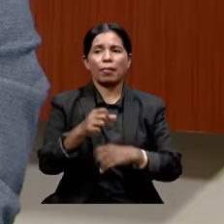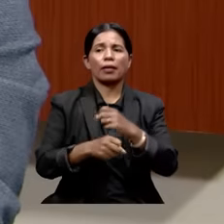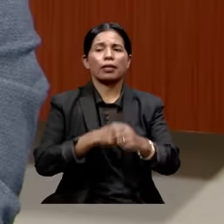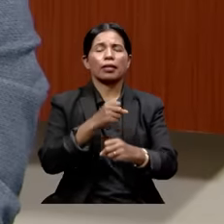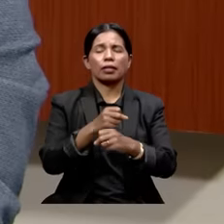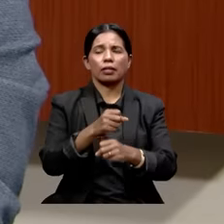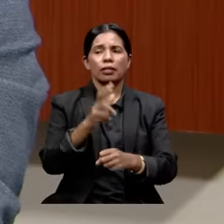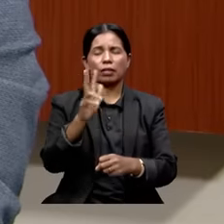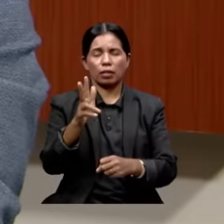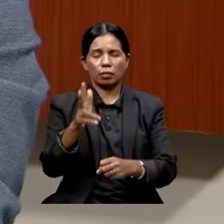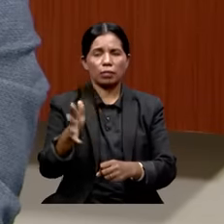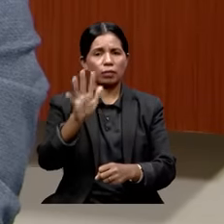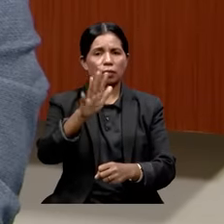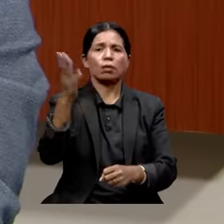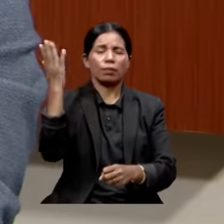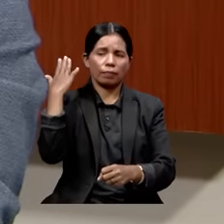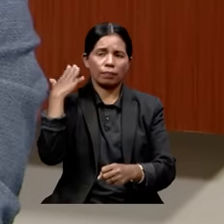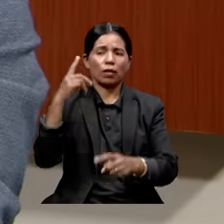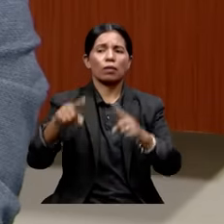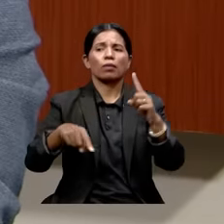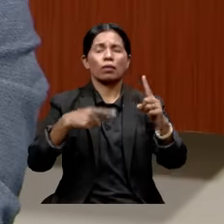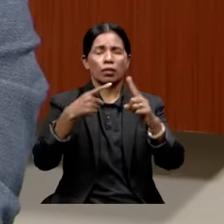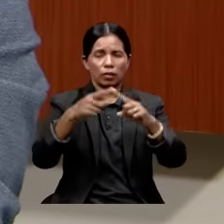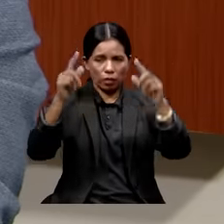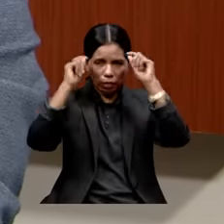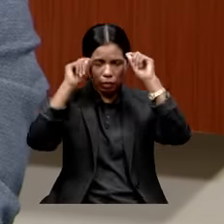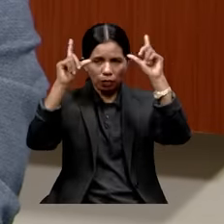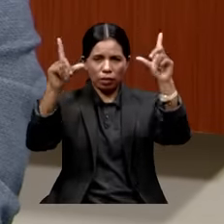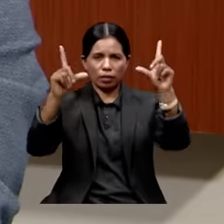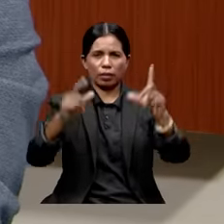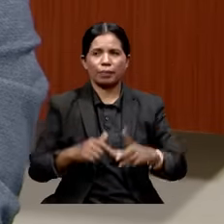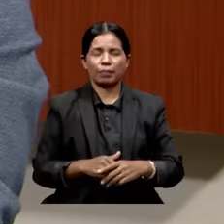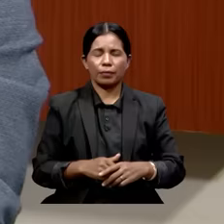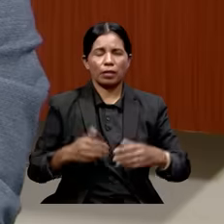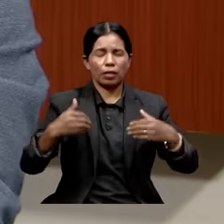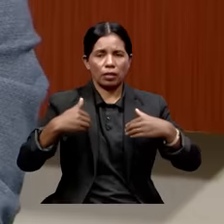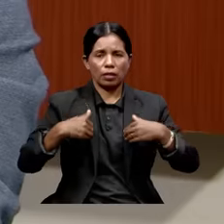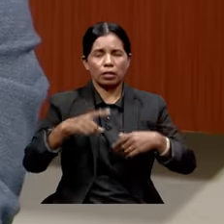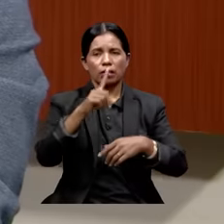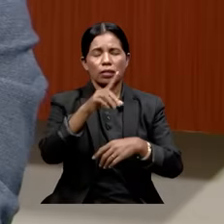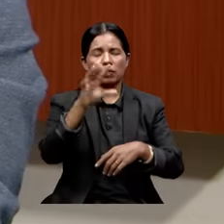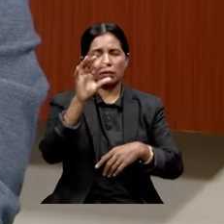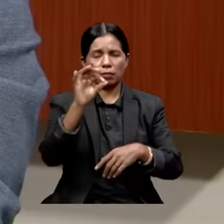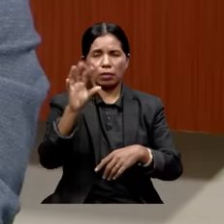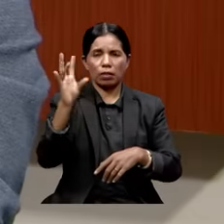nulu resin lima bakotuk wai hera Timor-Leste iha